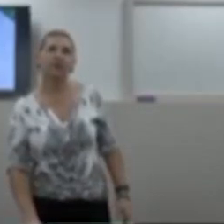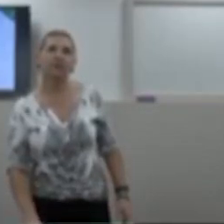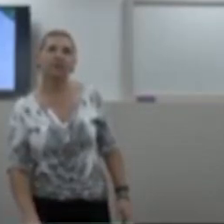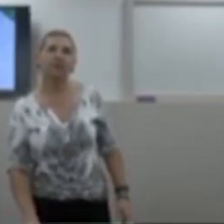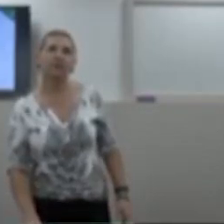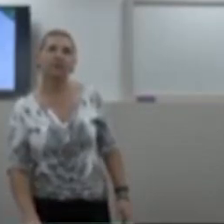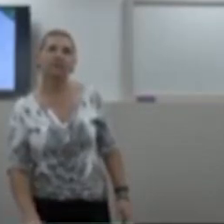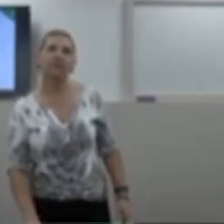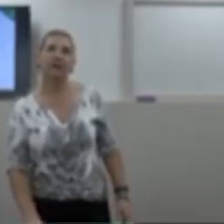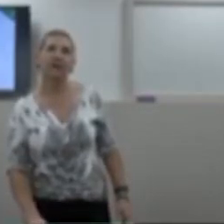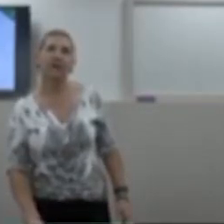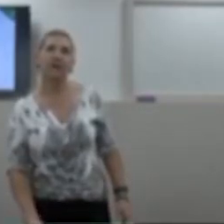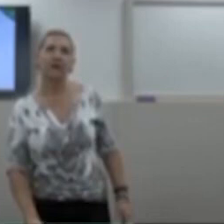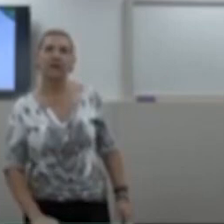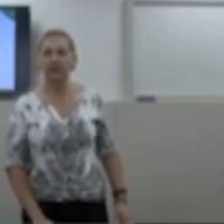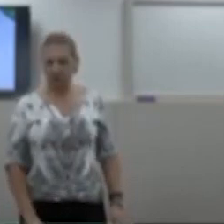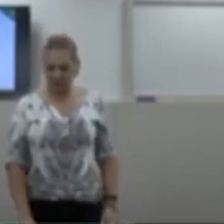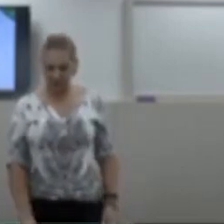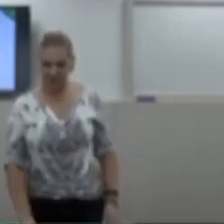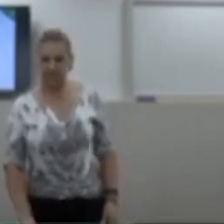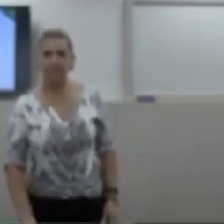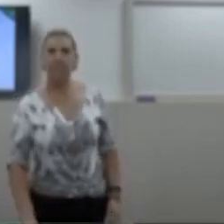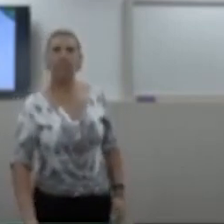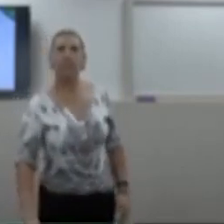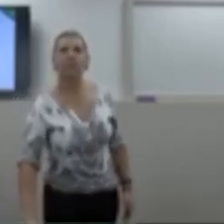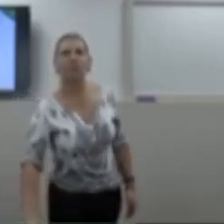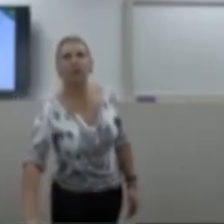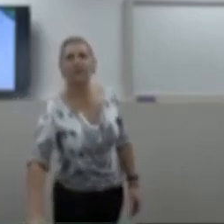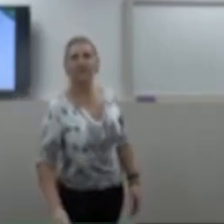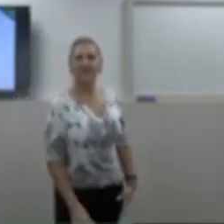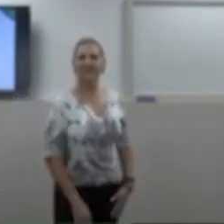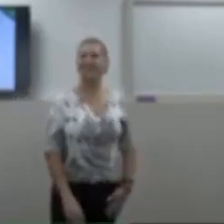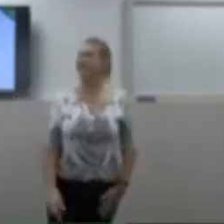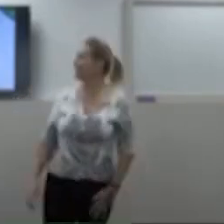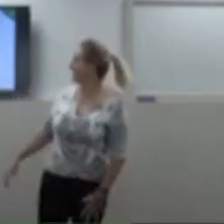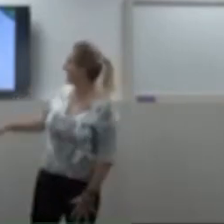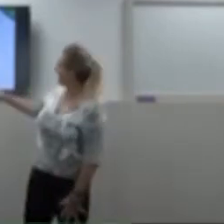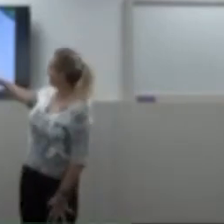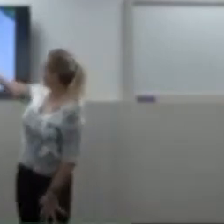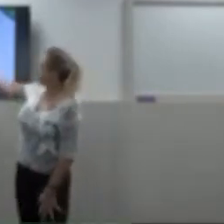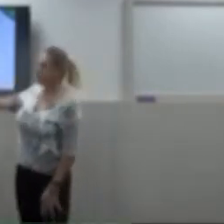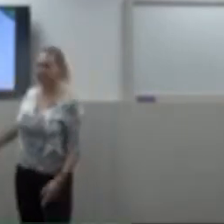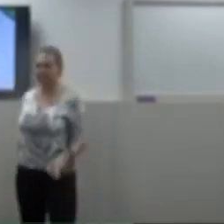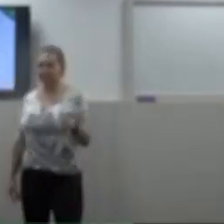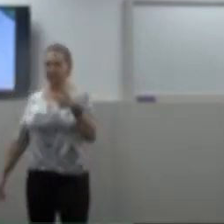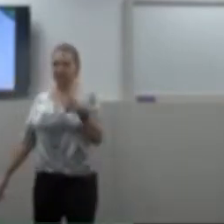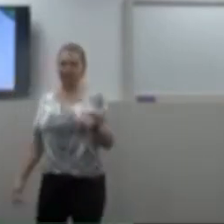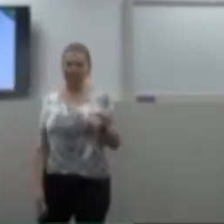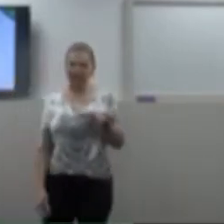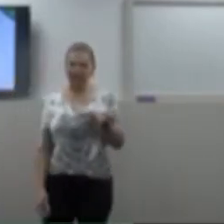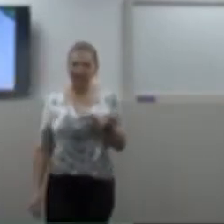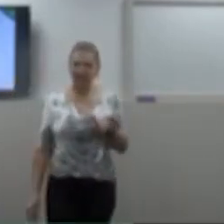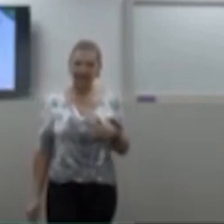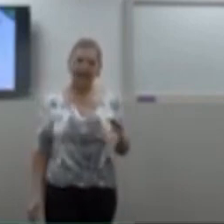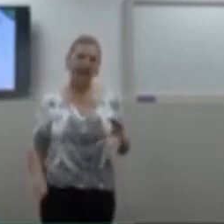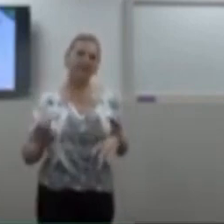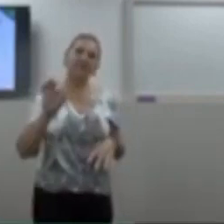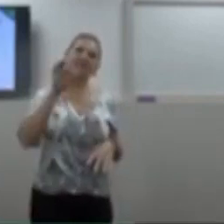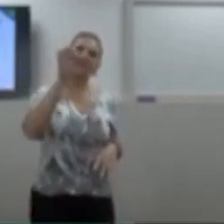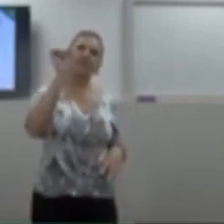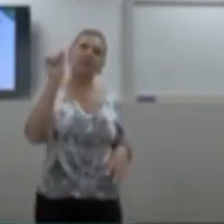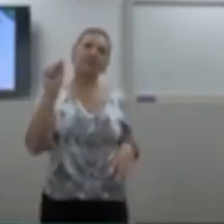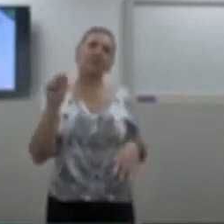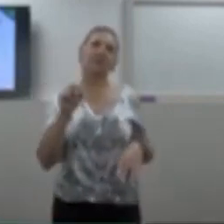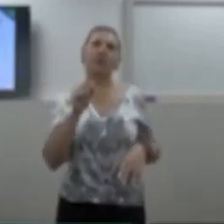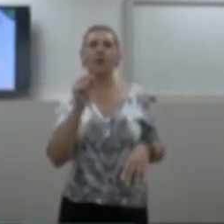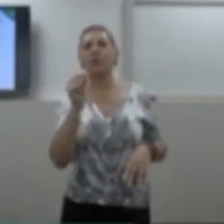só. Ufa! Chegamos aqui. Número 2, que bonitinho, né? Parece coisinha lá do pré. Lembra do pré?